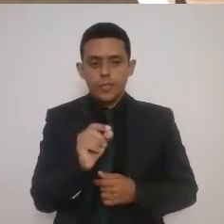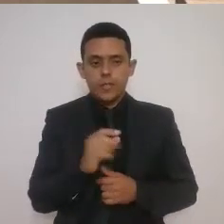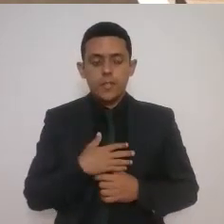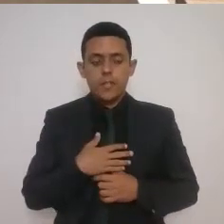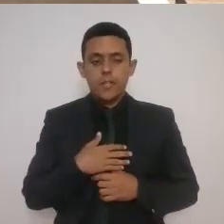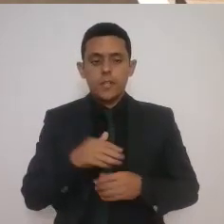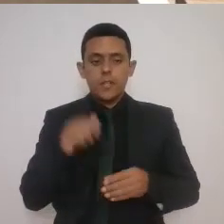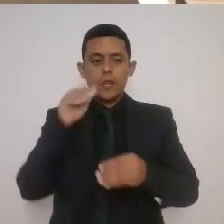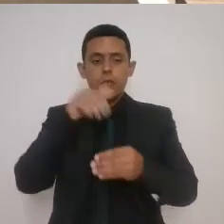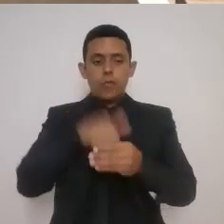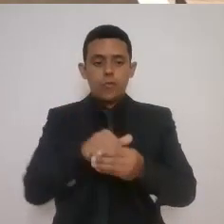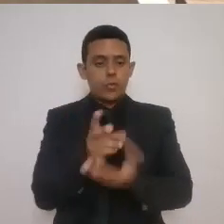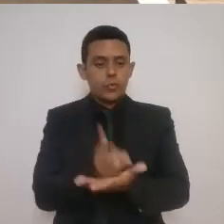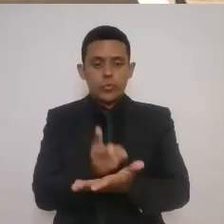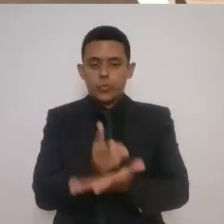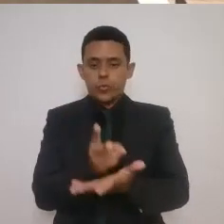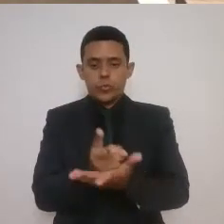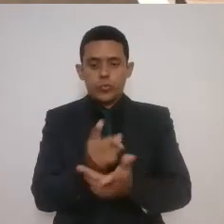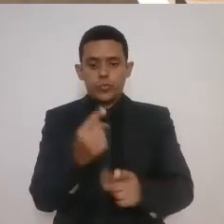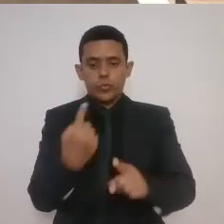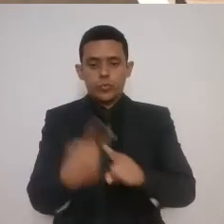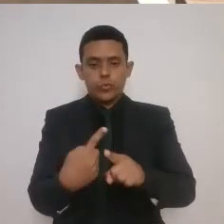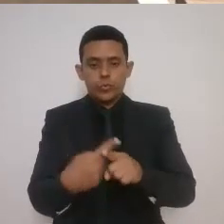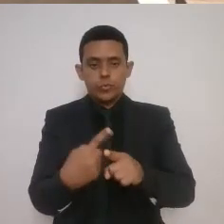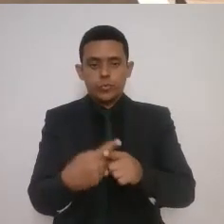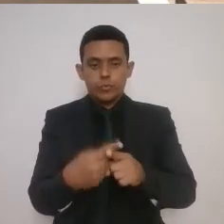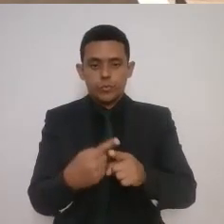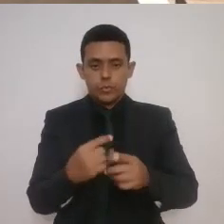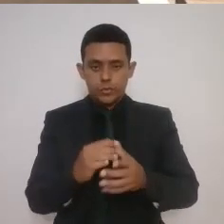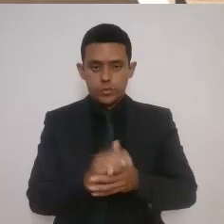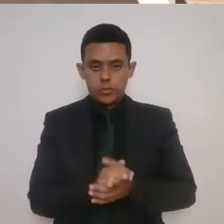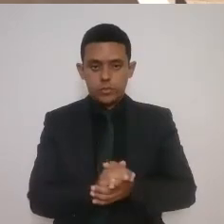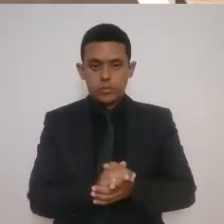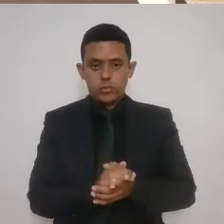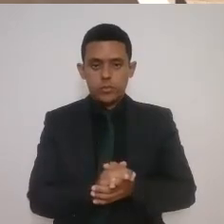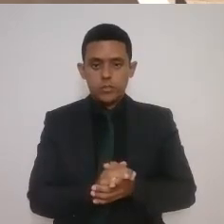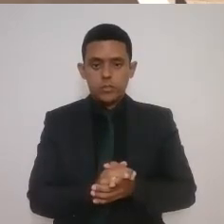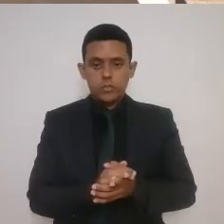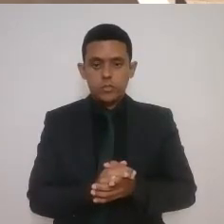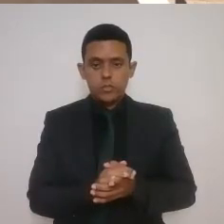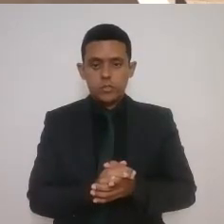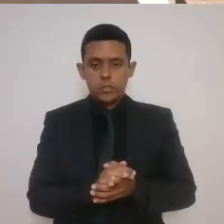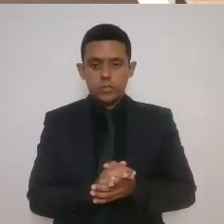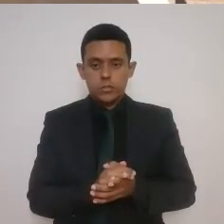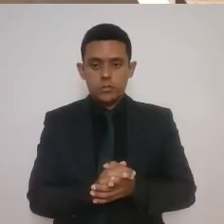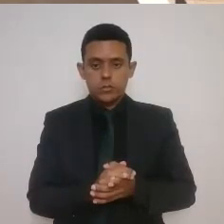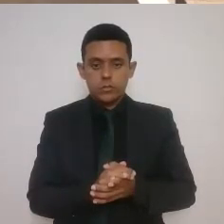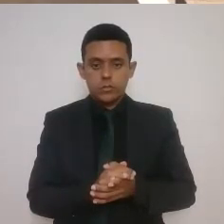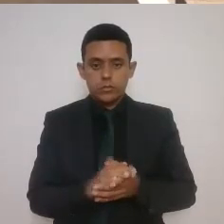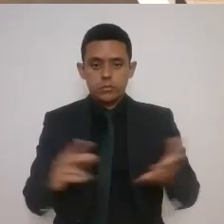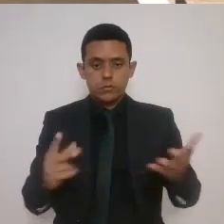o voto porque, como eu digo aqui, né, foi disponibilizado, eu digo aqui que no caso,